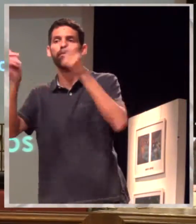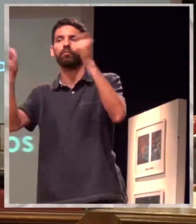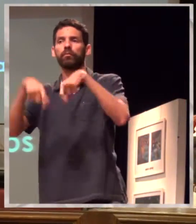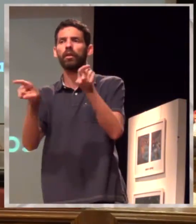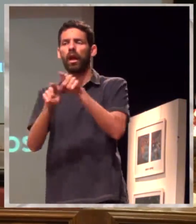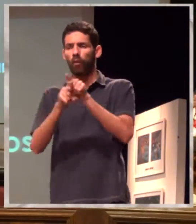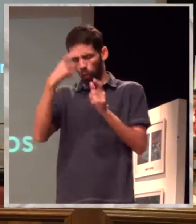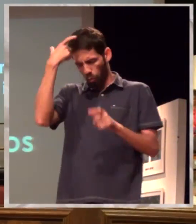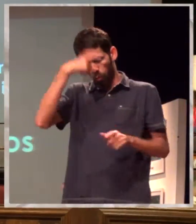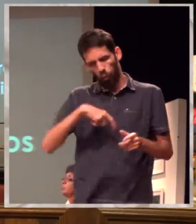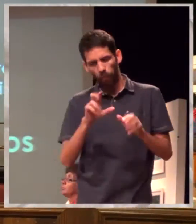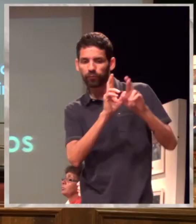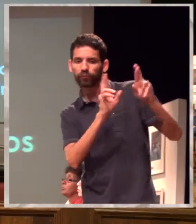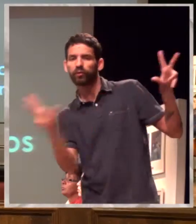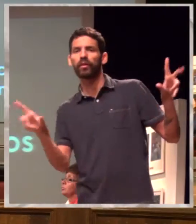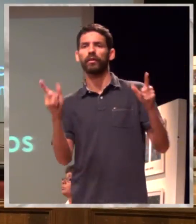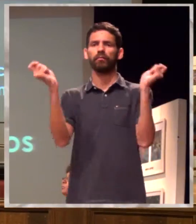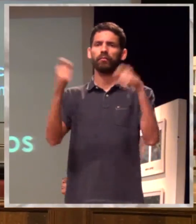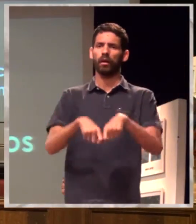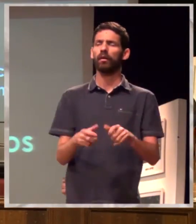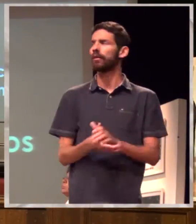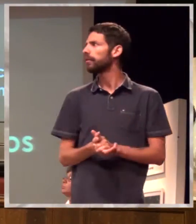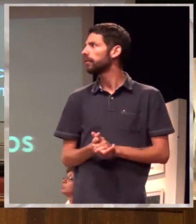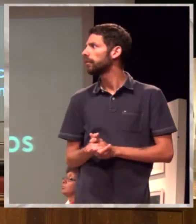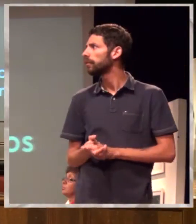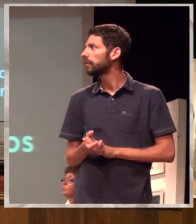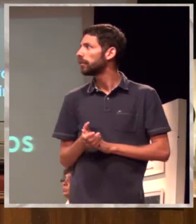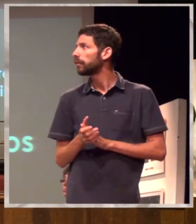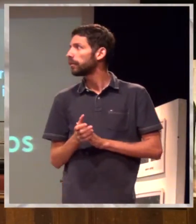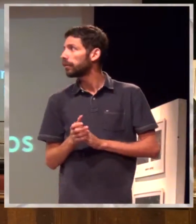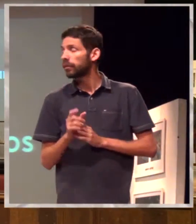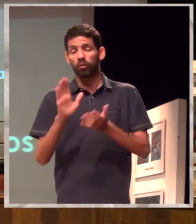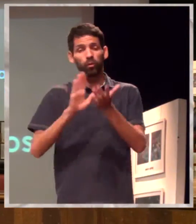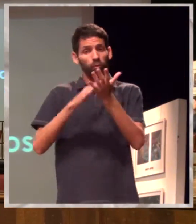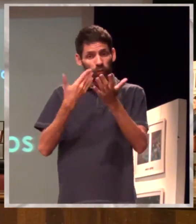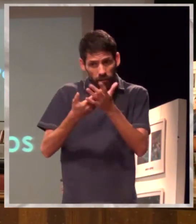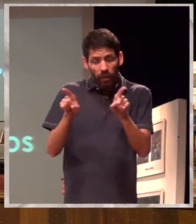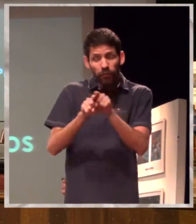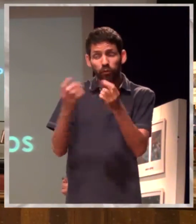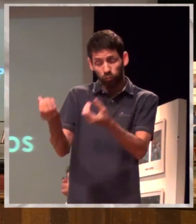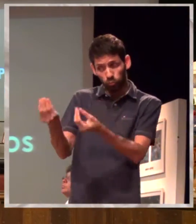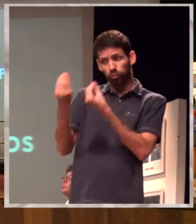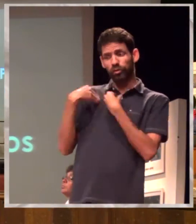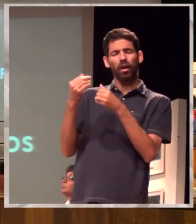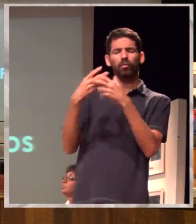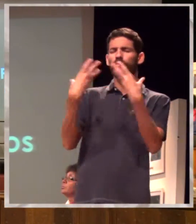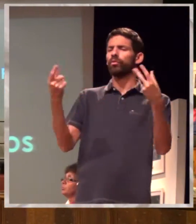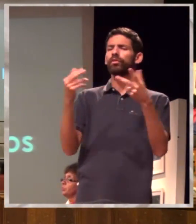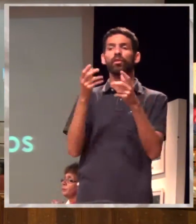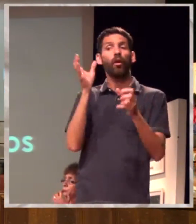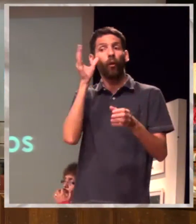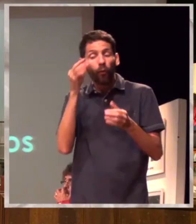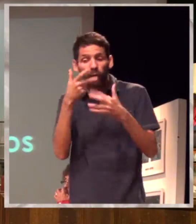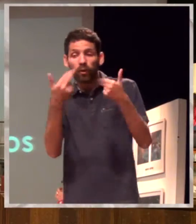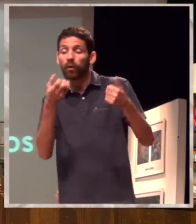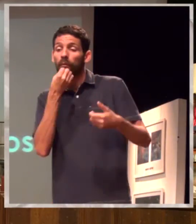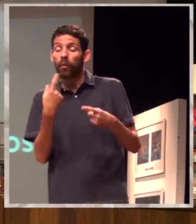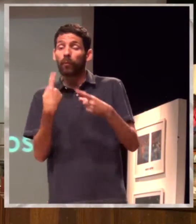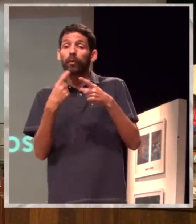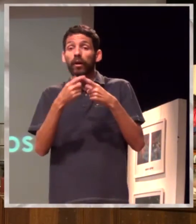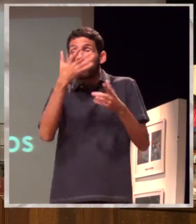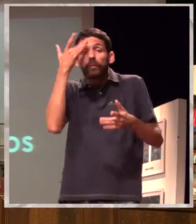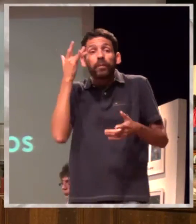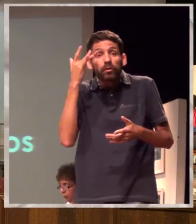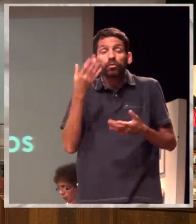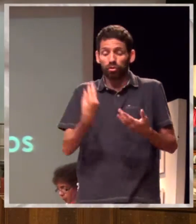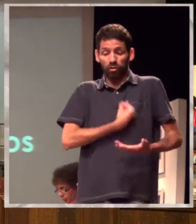né? Usando o corpo de outras formas. Os intérpretes nos trouxeram muitas pistas também, porque são pessoas